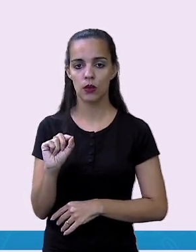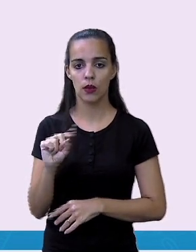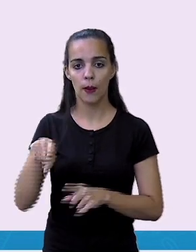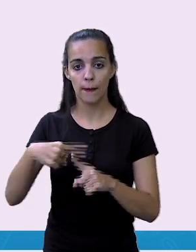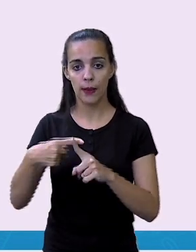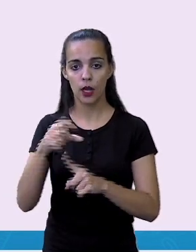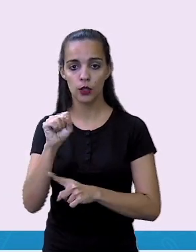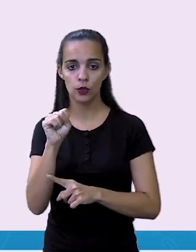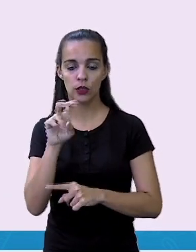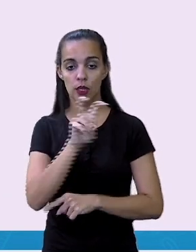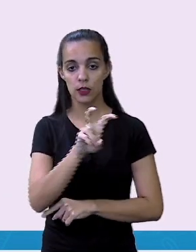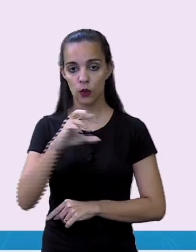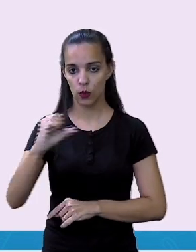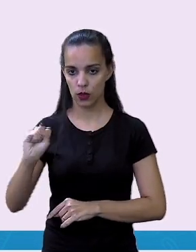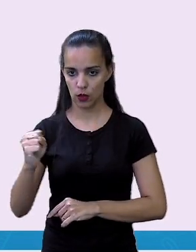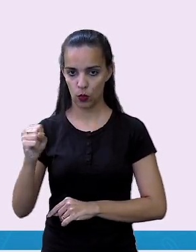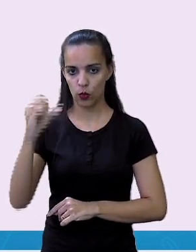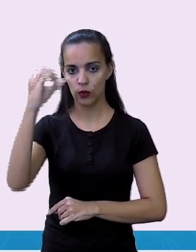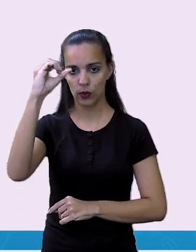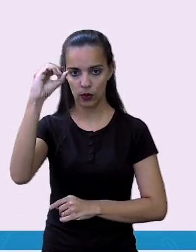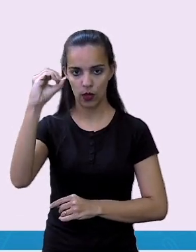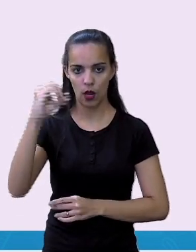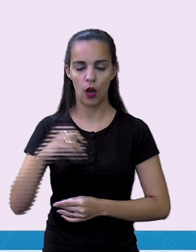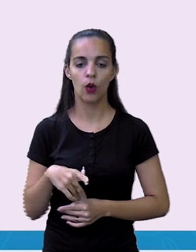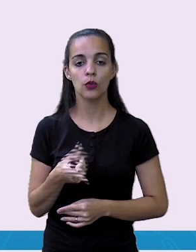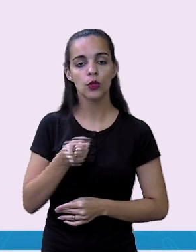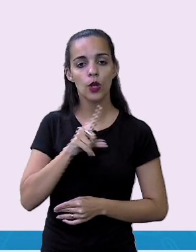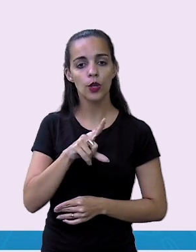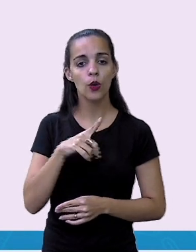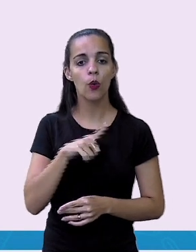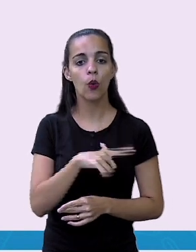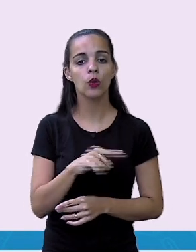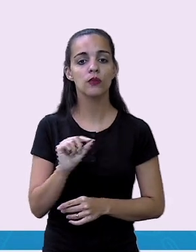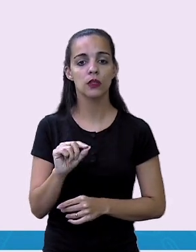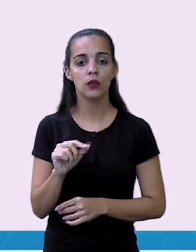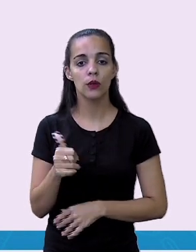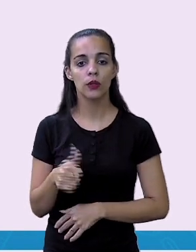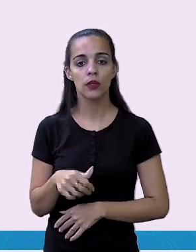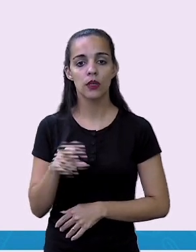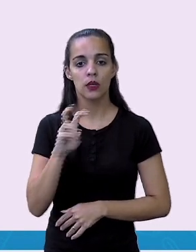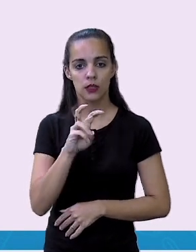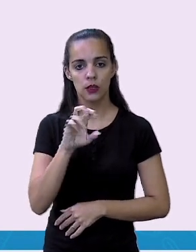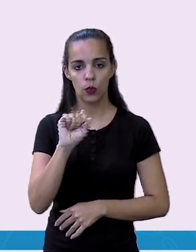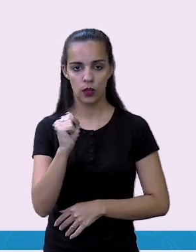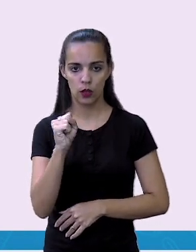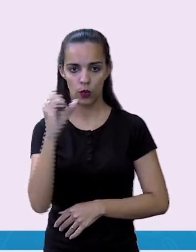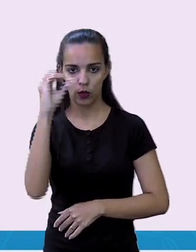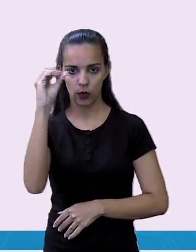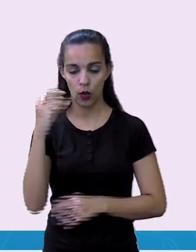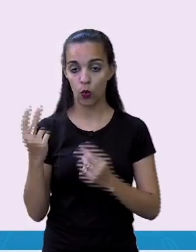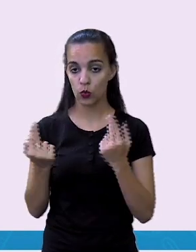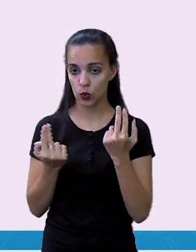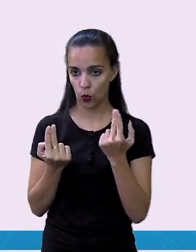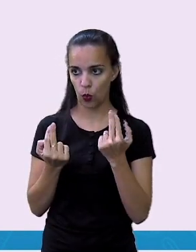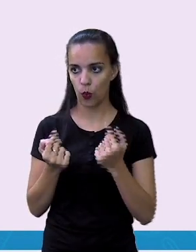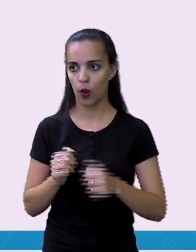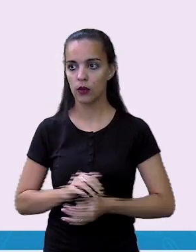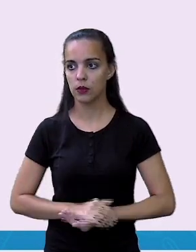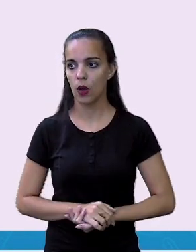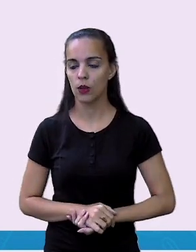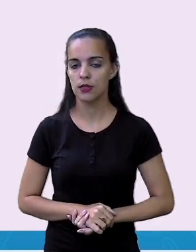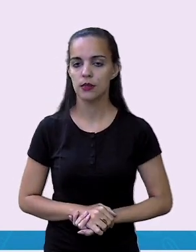é 58 graus, e o daqui também é 58 graus, que os alternos